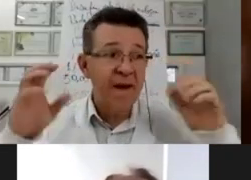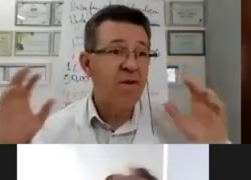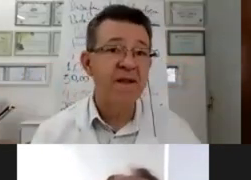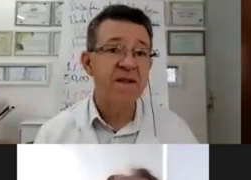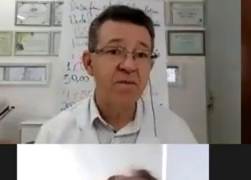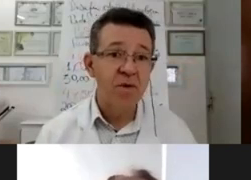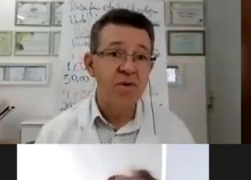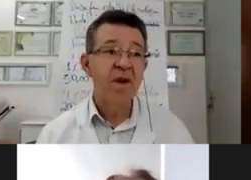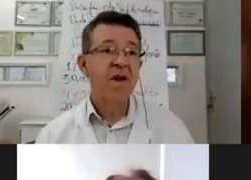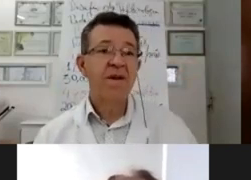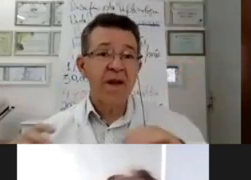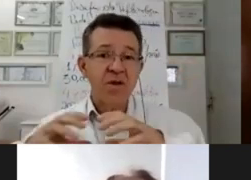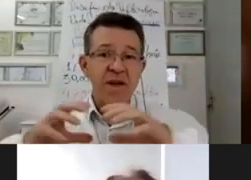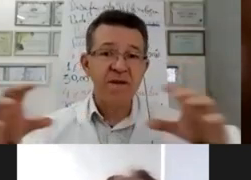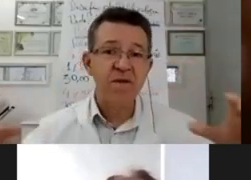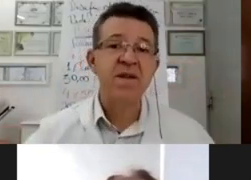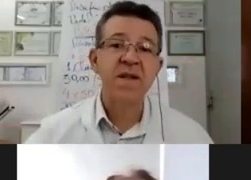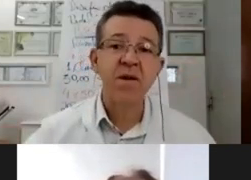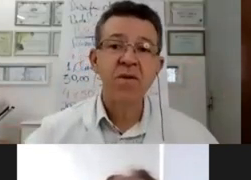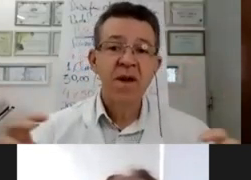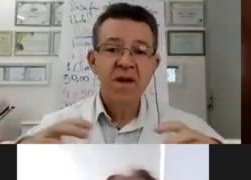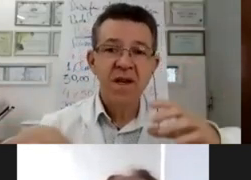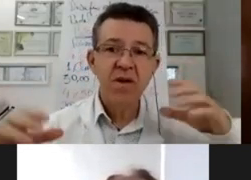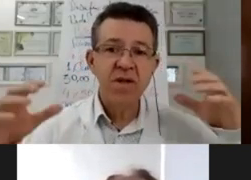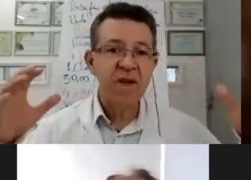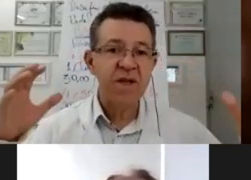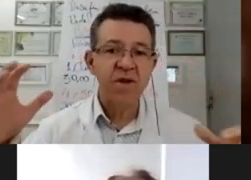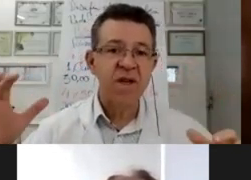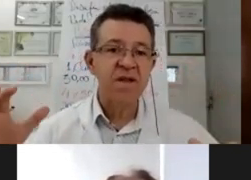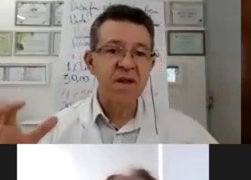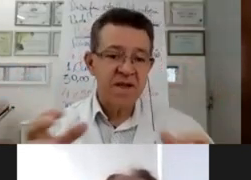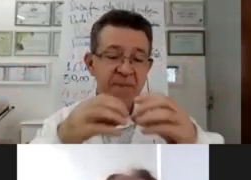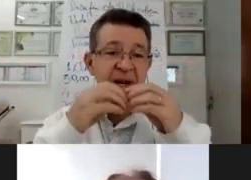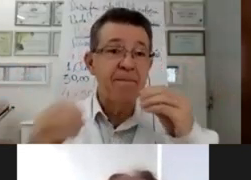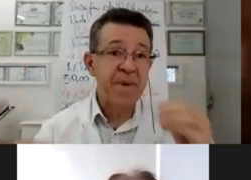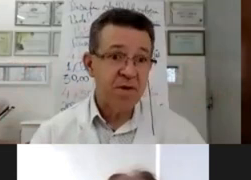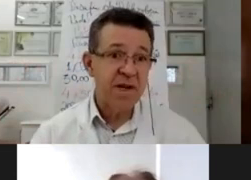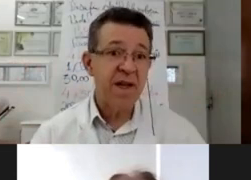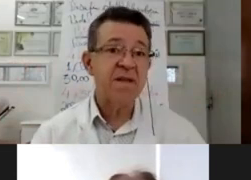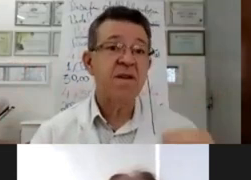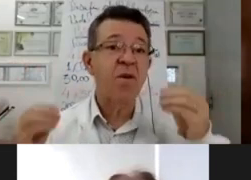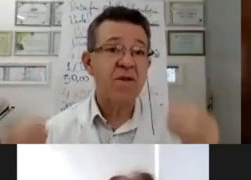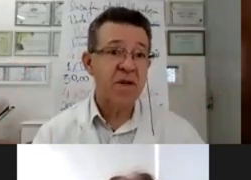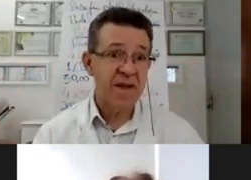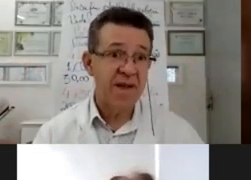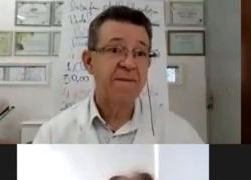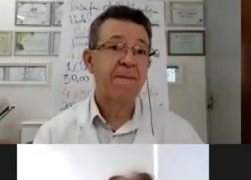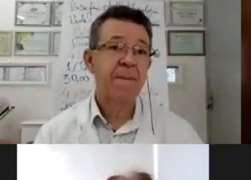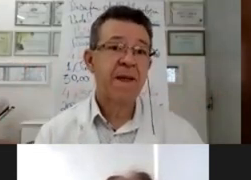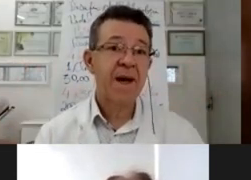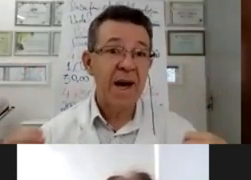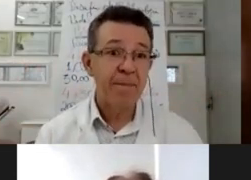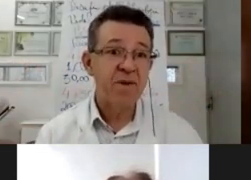para qualquer lugar desse mundo, faço a minha divulgação, crio as minhas cortesias, capto clientes, começo a